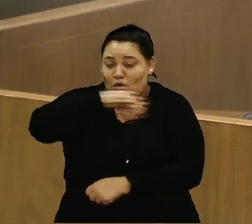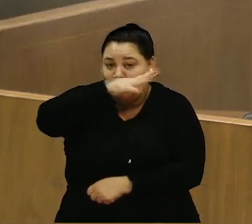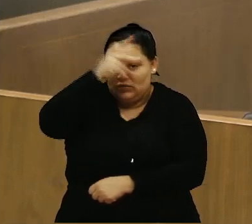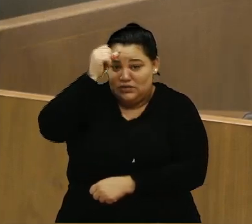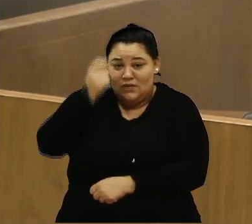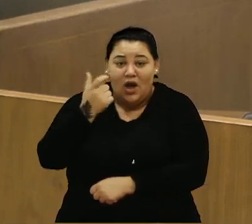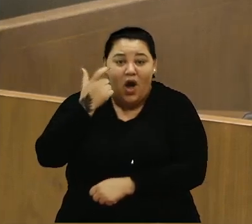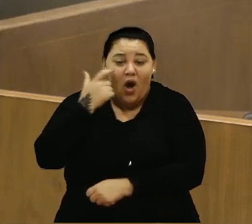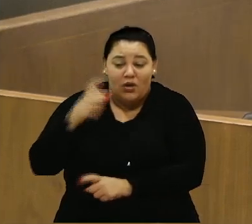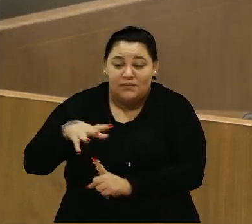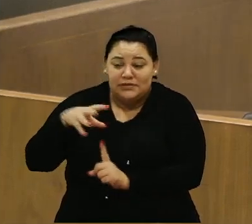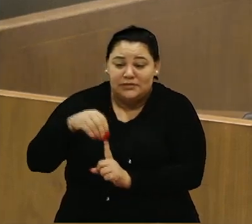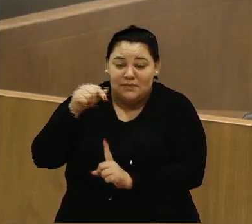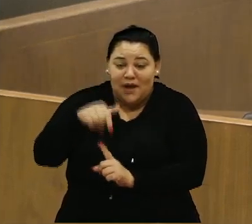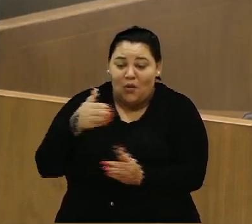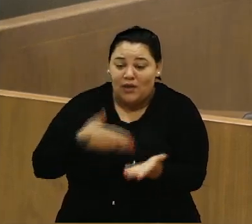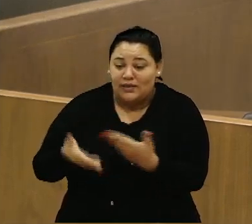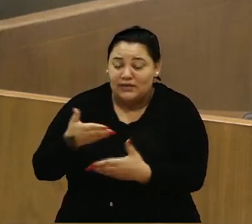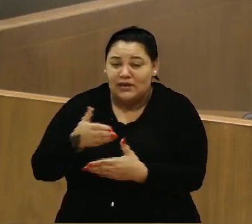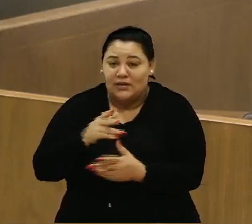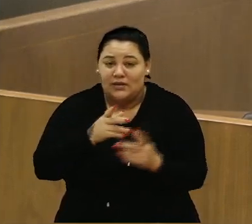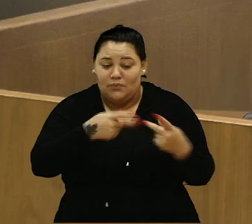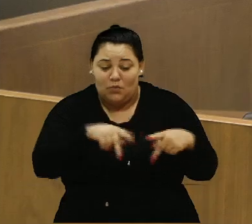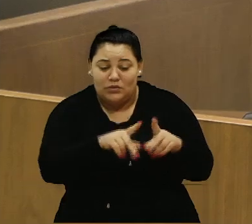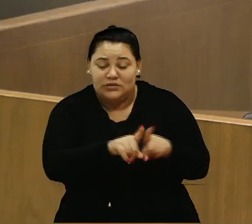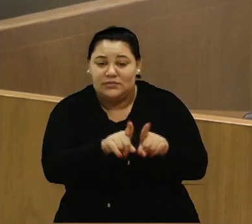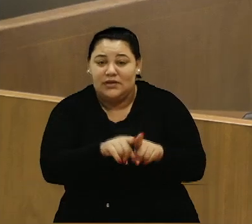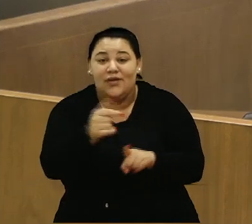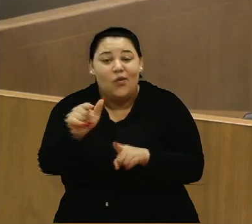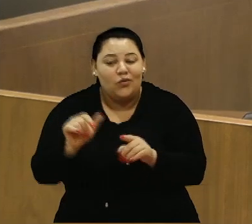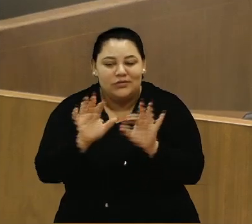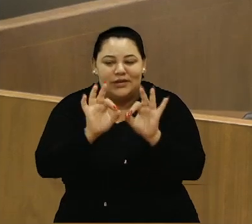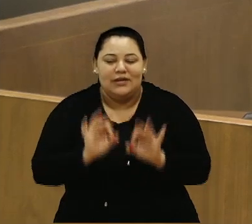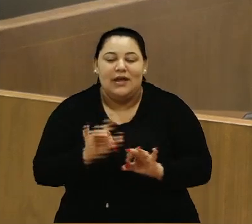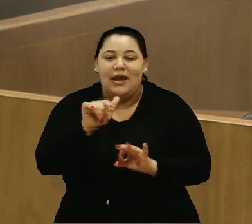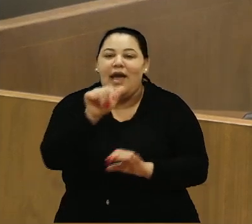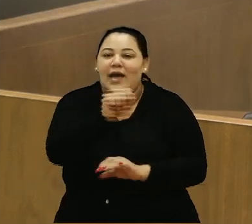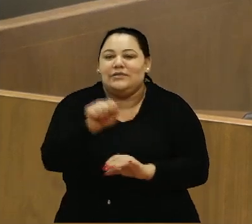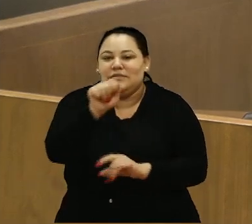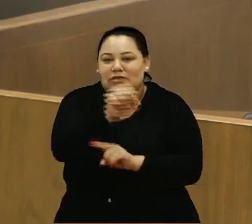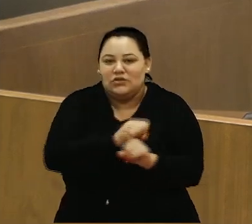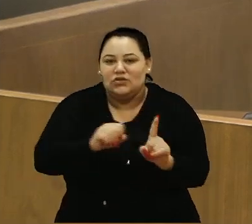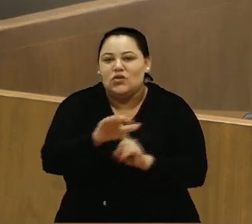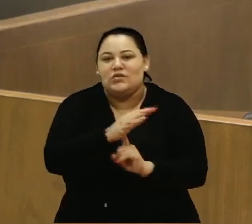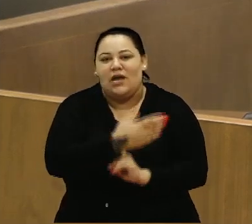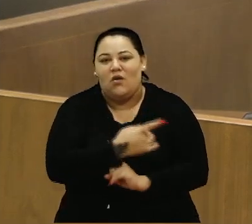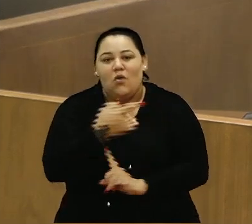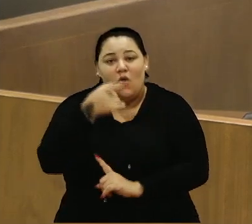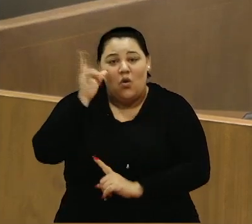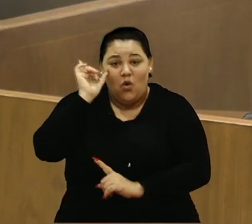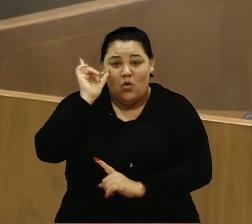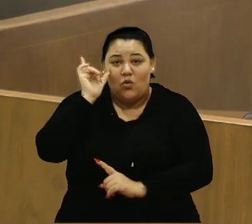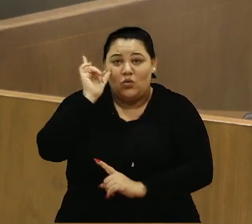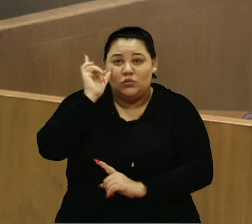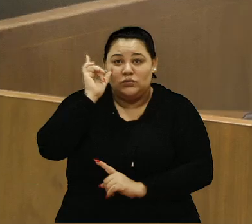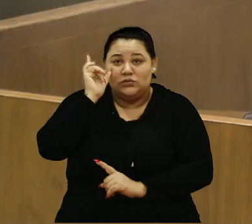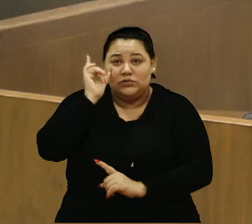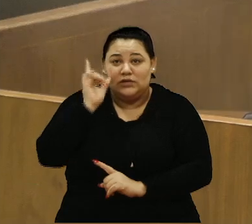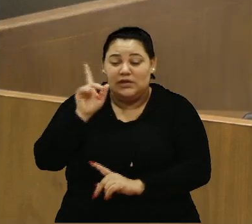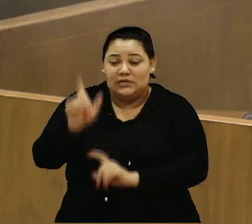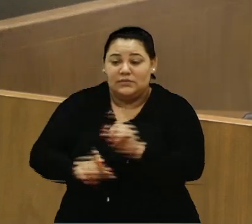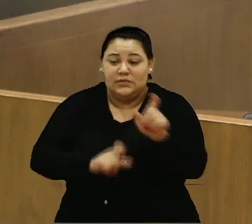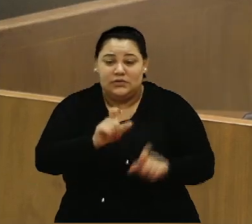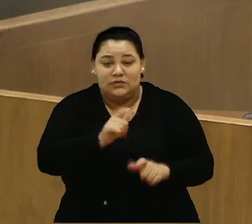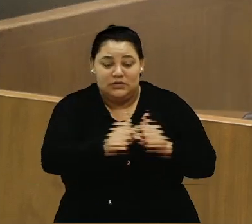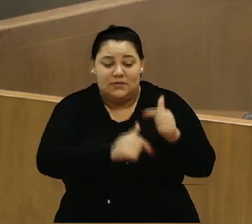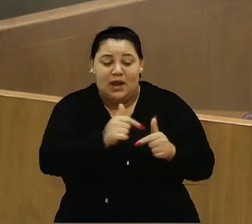com prioridade para aquela população. Outra questão é sobre assistência social, né? Ontem o pessoal do serviço de convivência